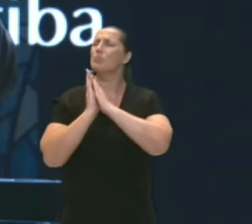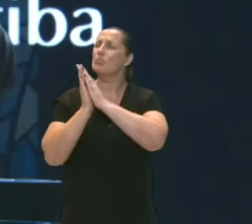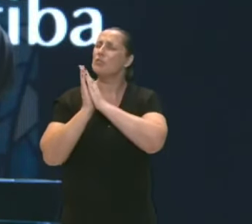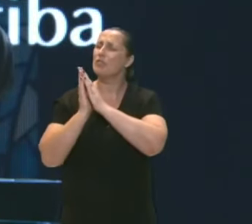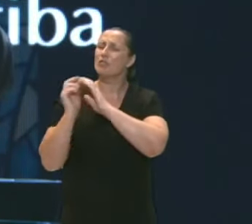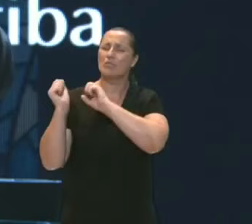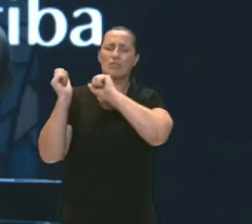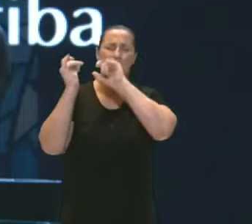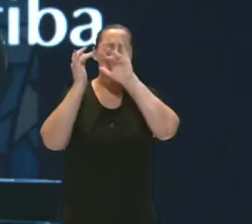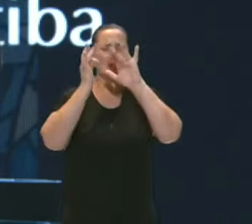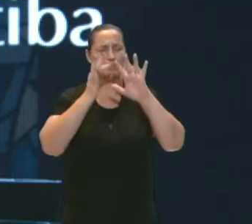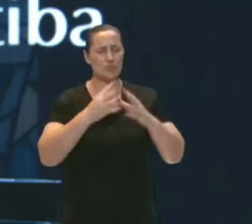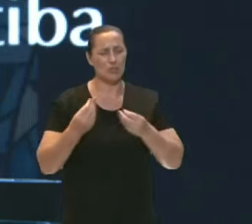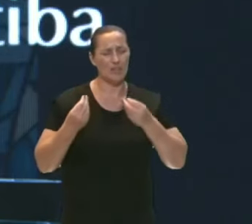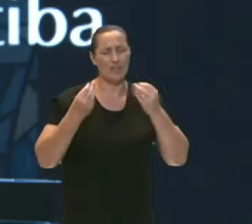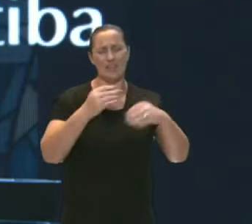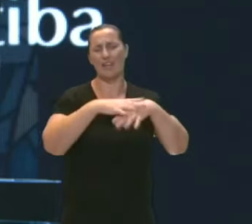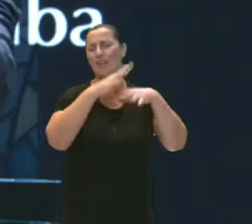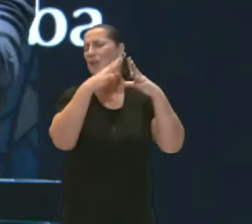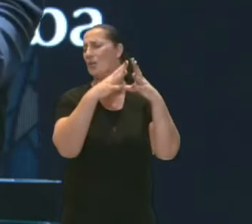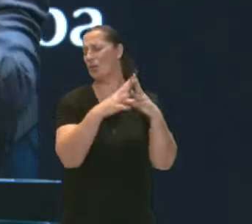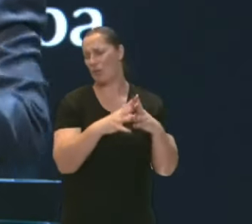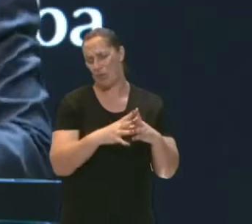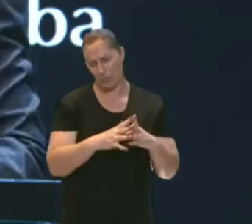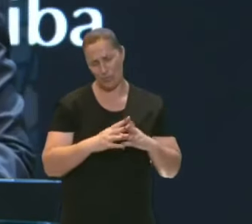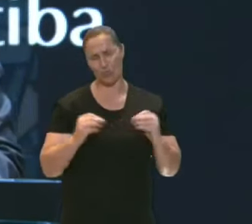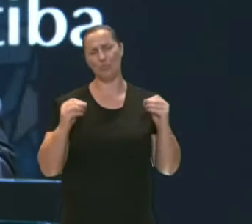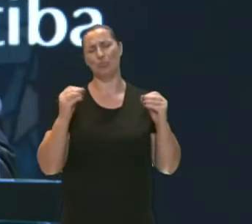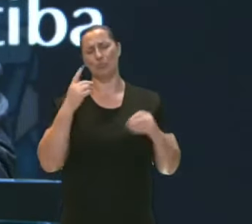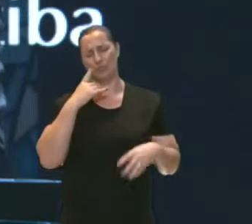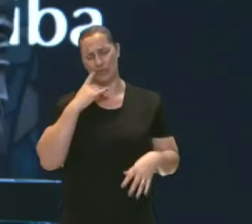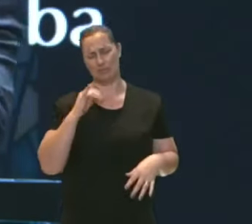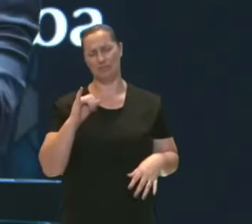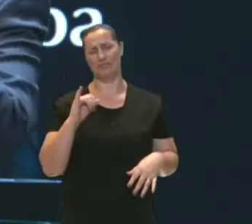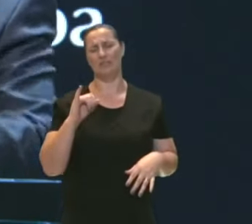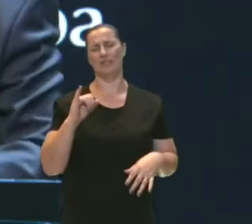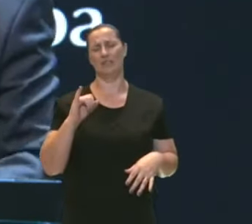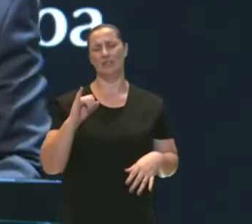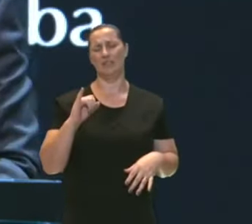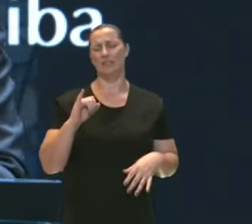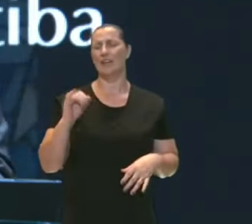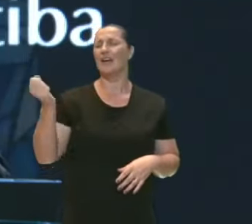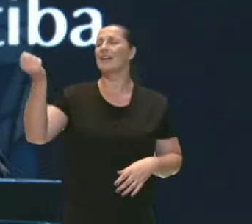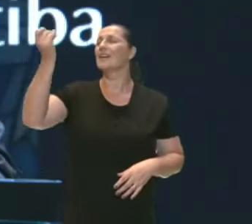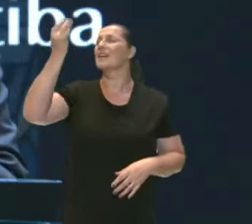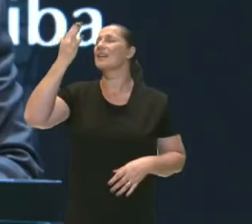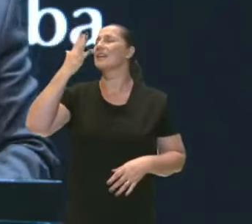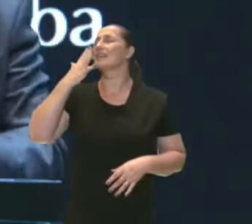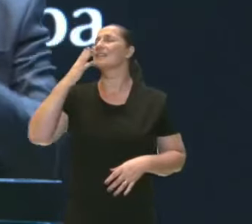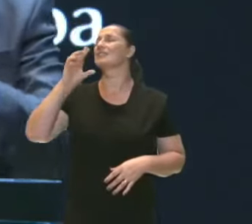Teu Espírito, e que a Tua boa mão seja mais que suficiente. A graça do Senhor nos